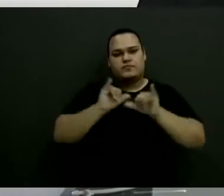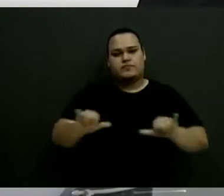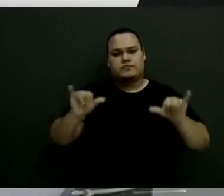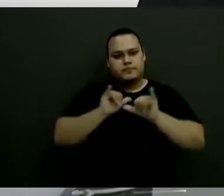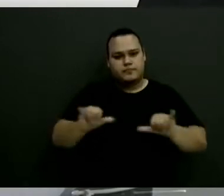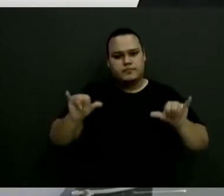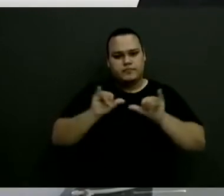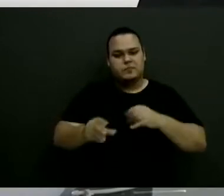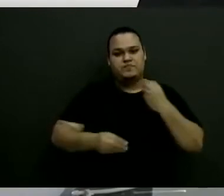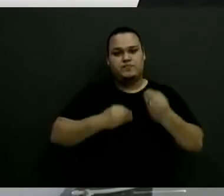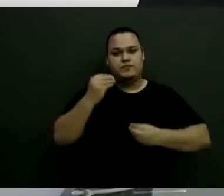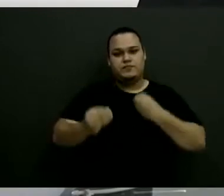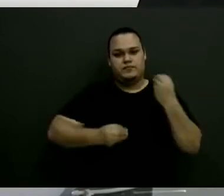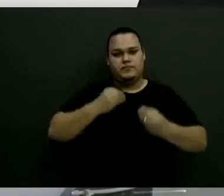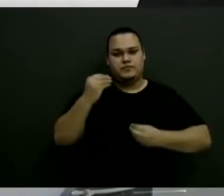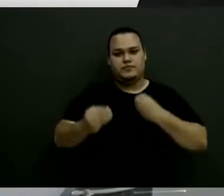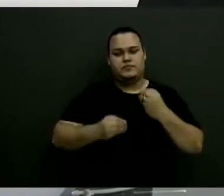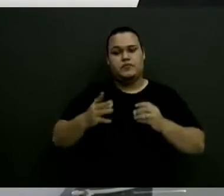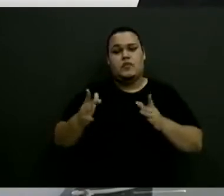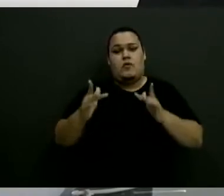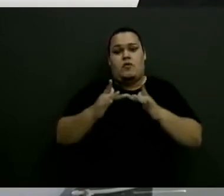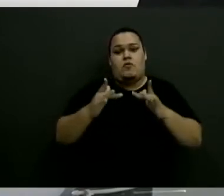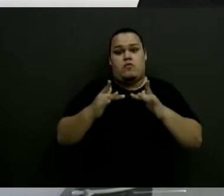como está sendo esta conexão